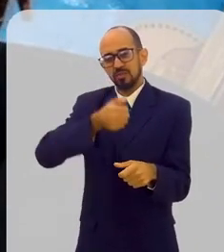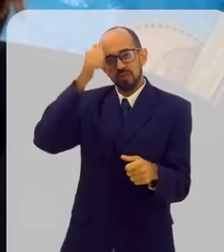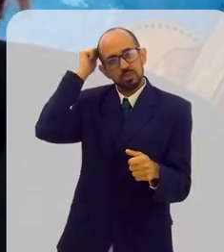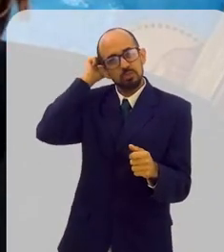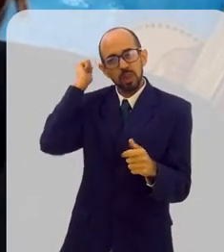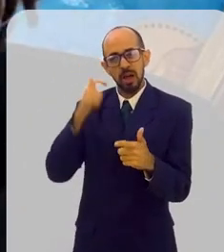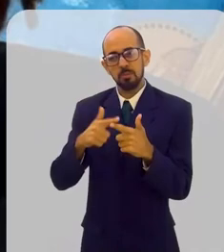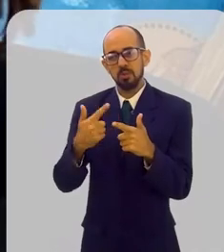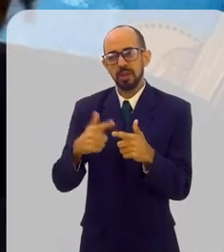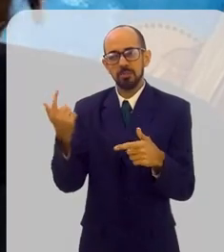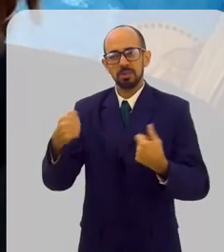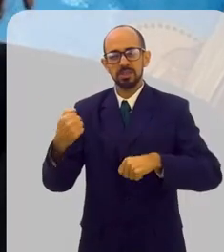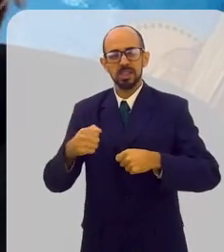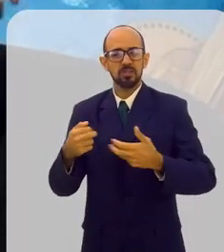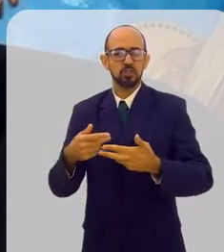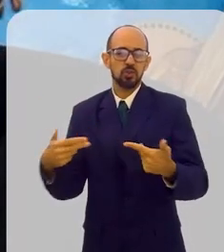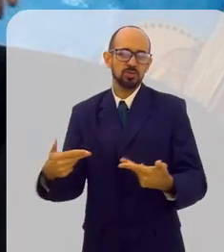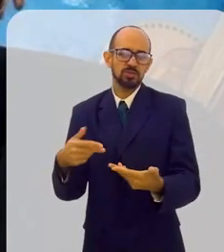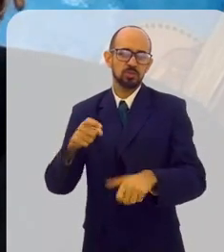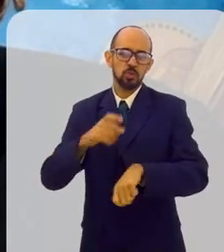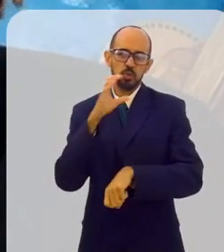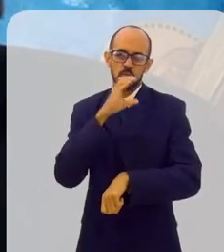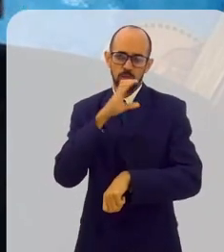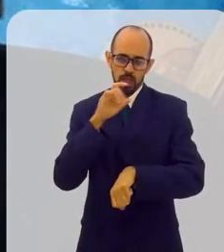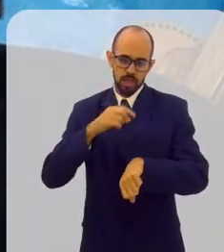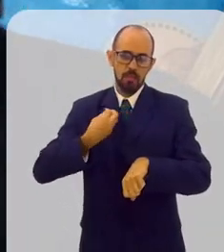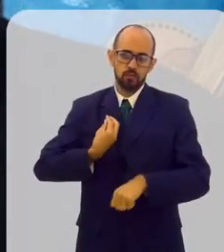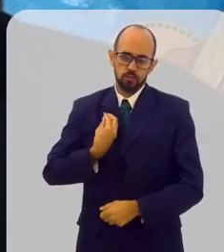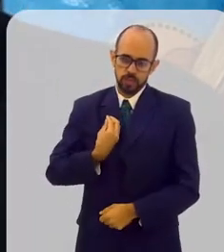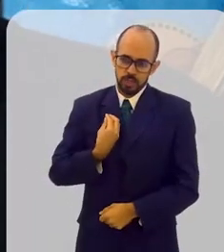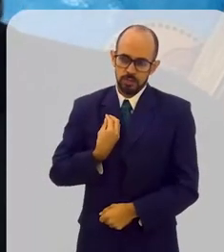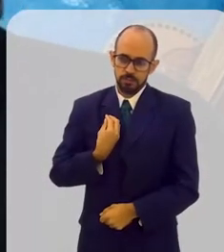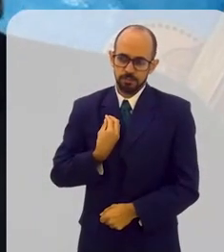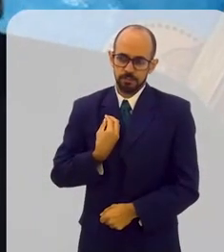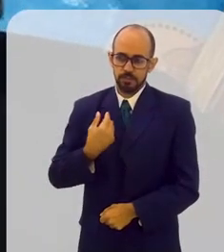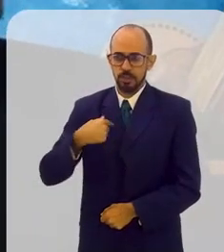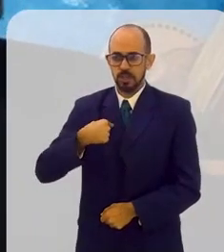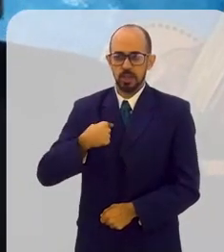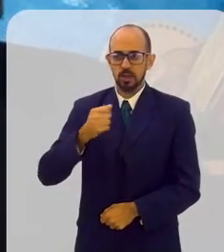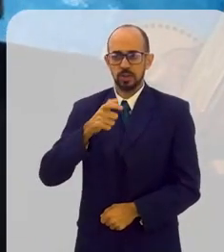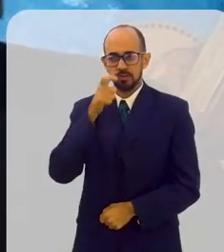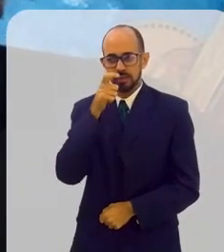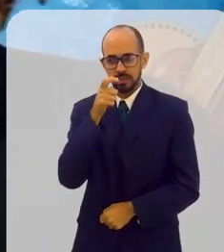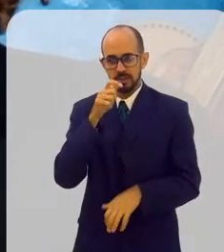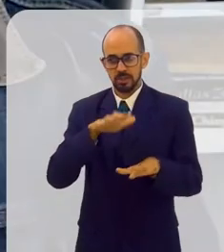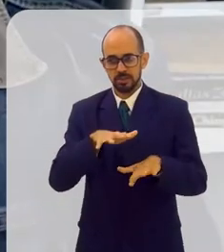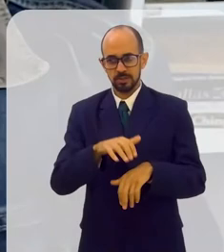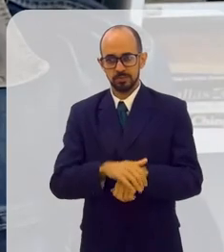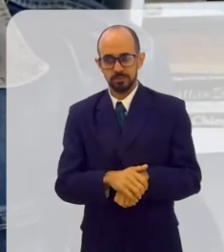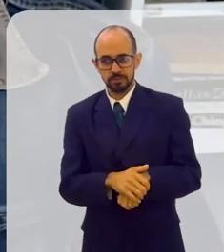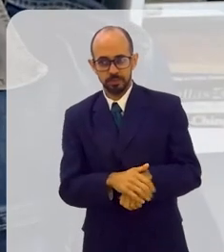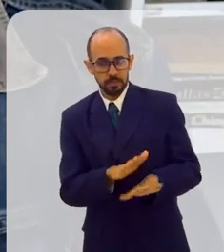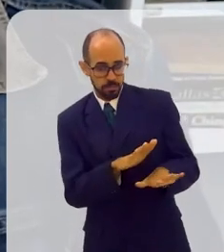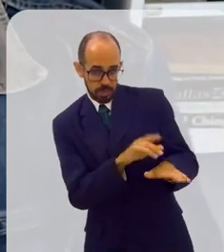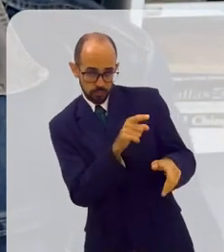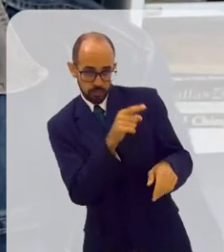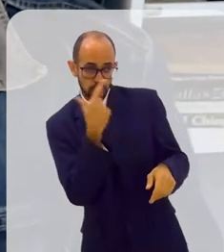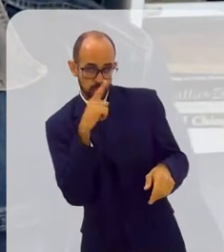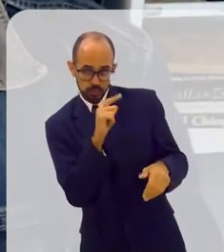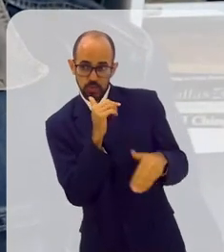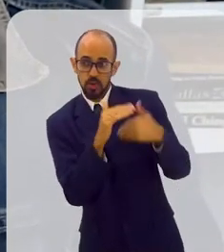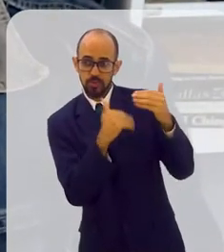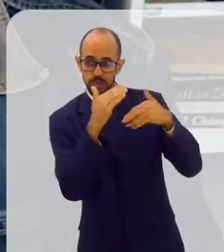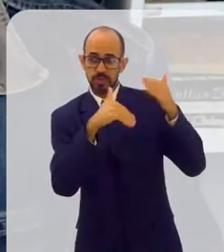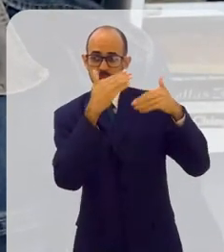tinha que dar conta de outras coisas muito imediatas da vida, né? E que eu estava em alguma medida interessado nisso. Mas você